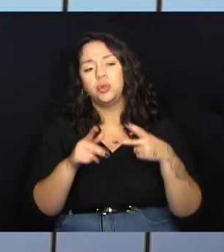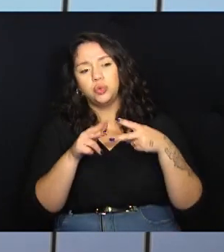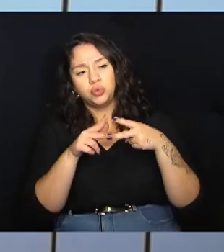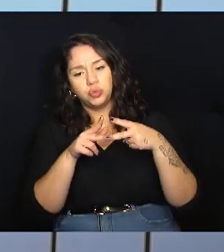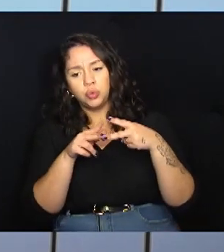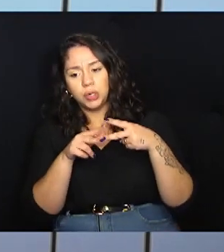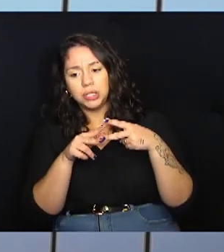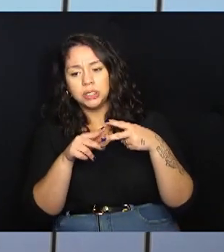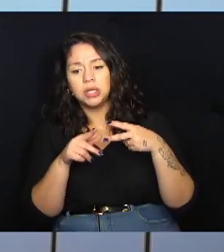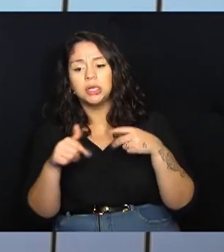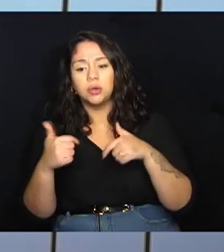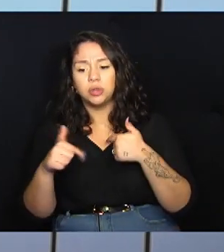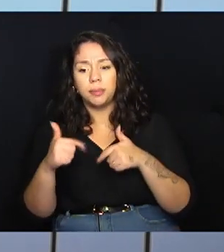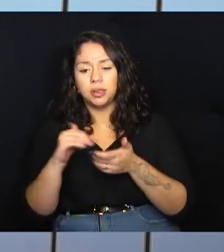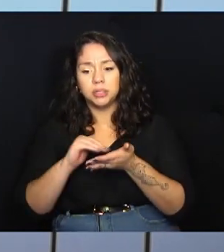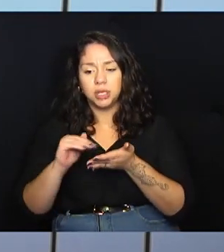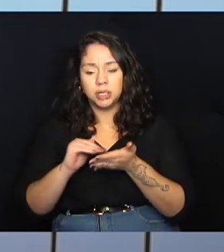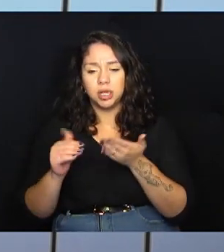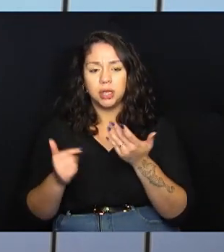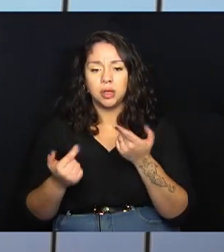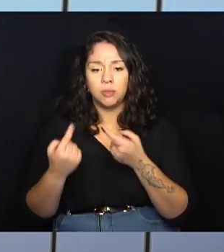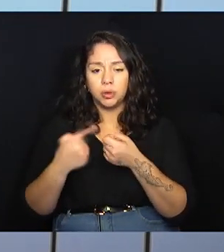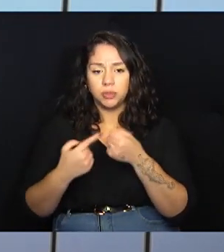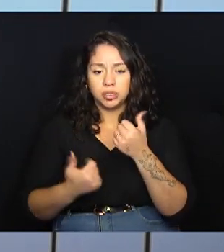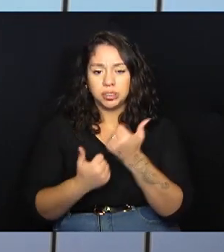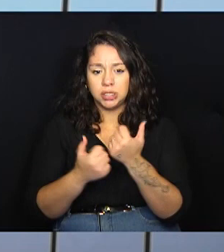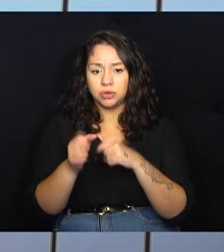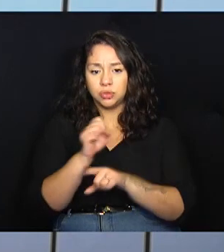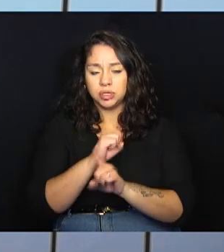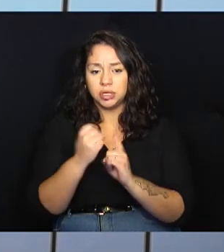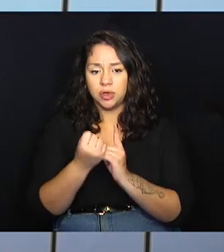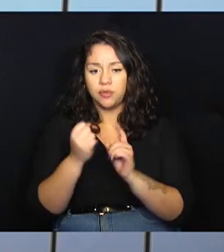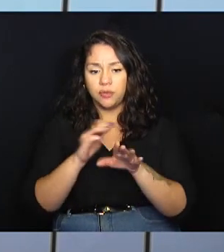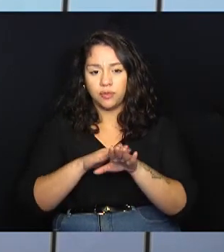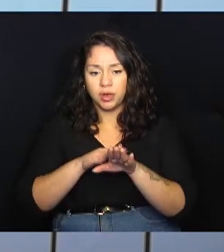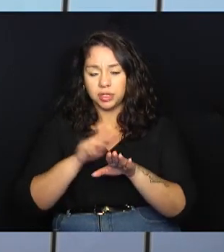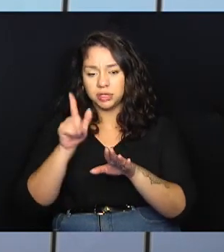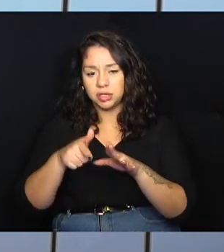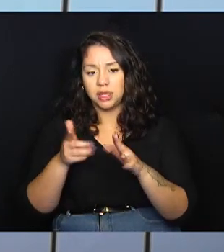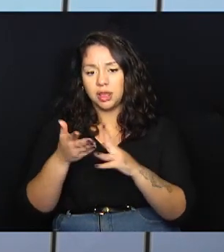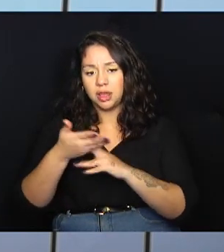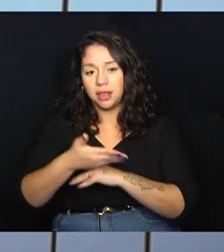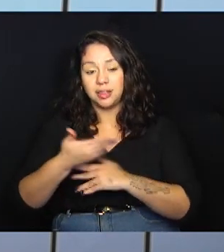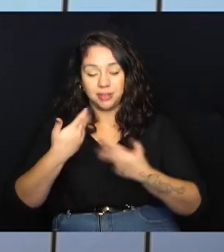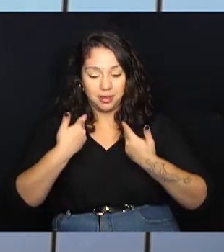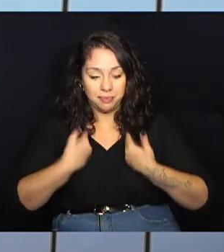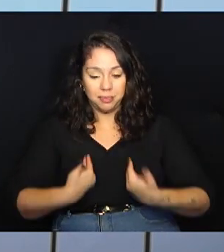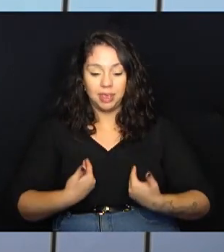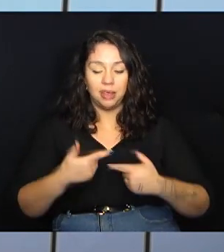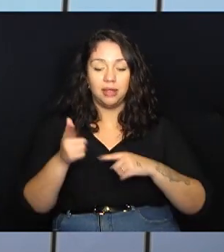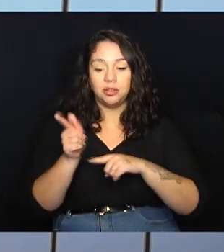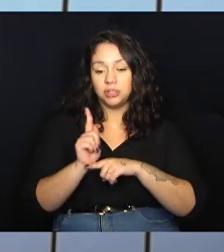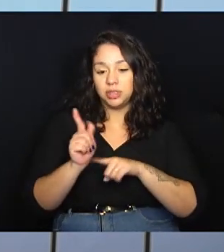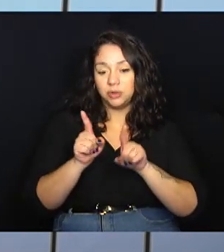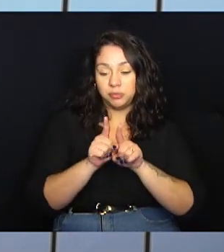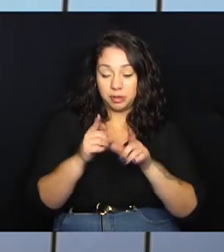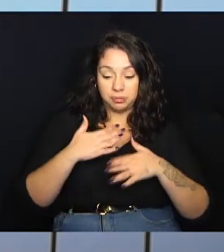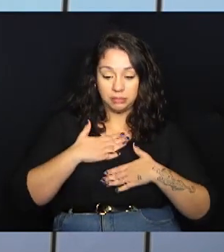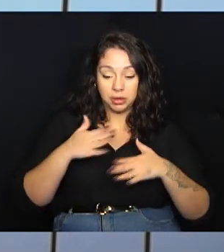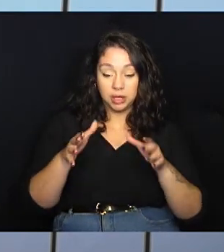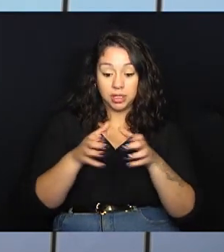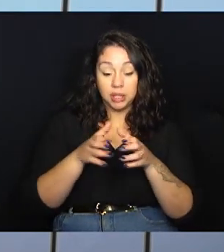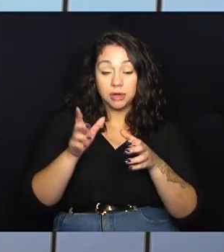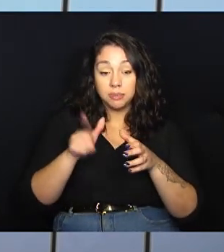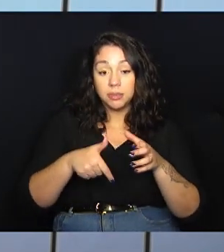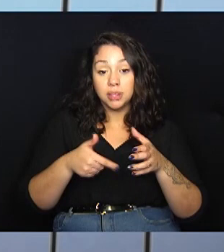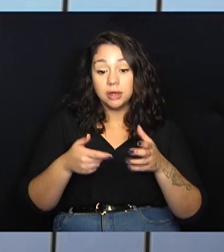a Secretaria Municipal de Assistência Social faz, através, então, de mim e da minha equipe, é de fazermos gestão dos